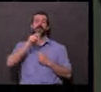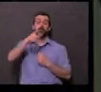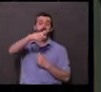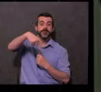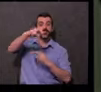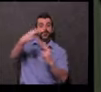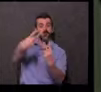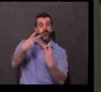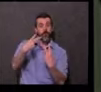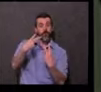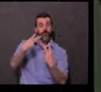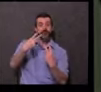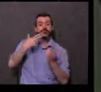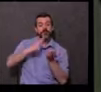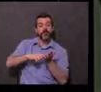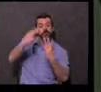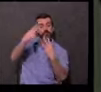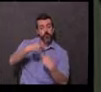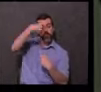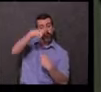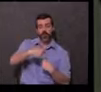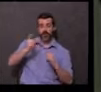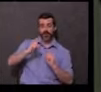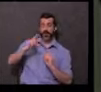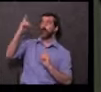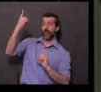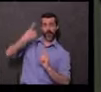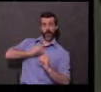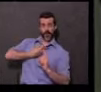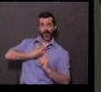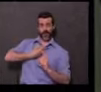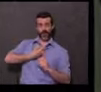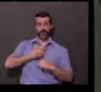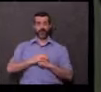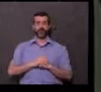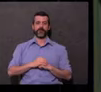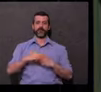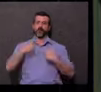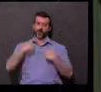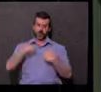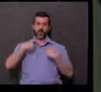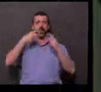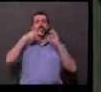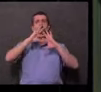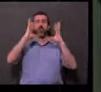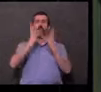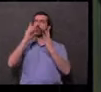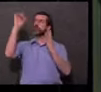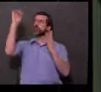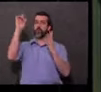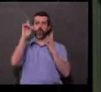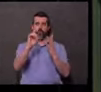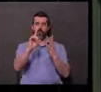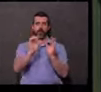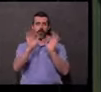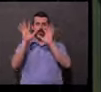mnie widzi, widzi tego, który mnie posłał. Ja przyszedłem na świat jako